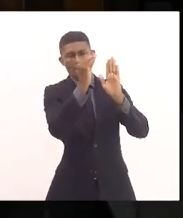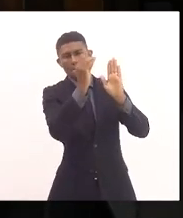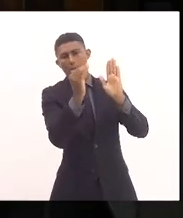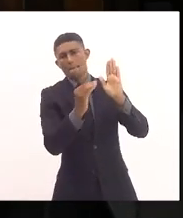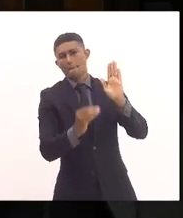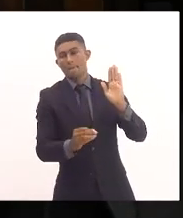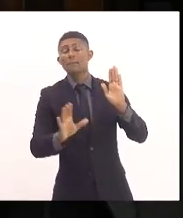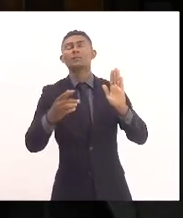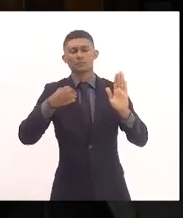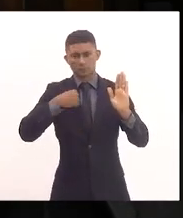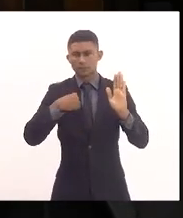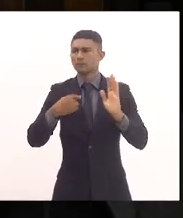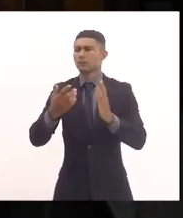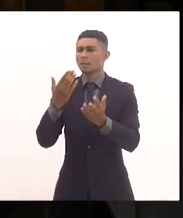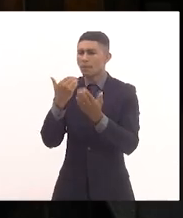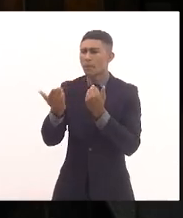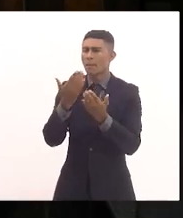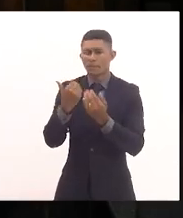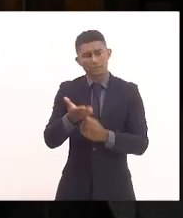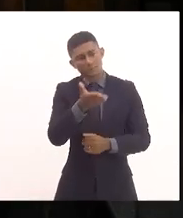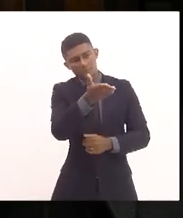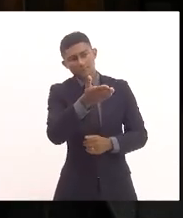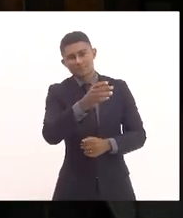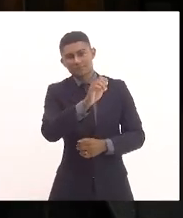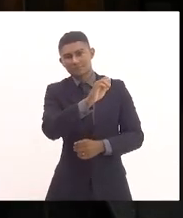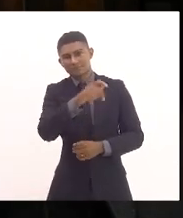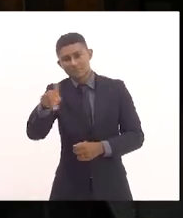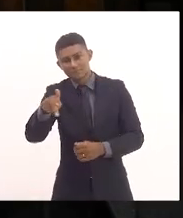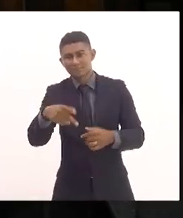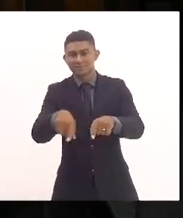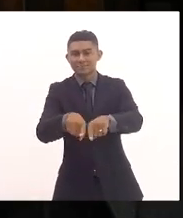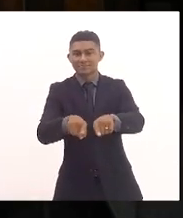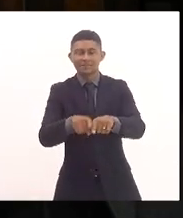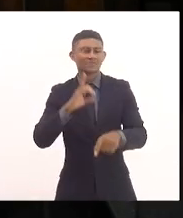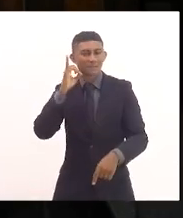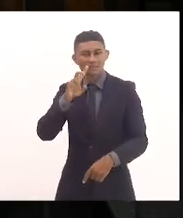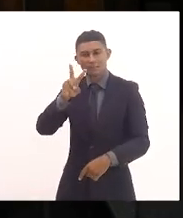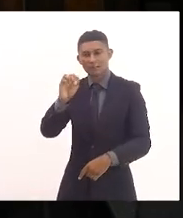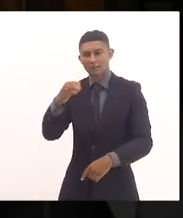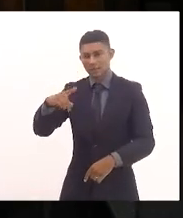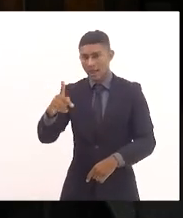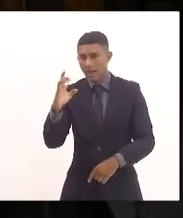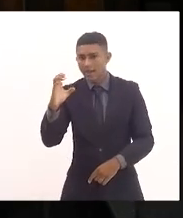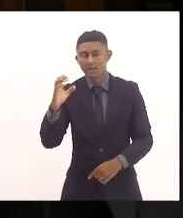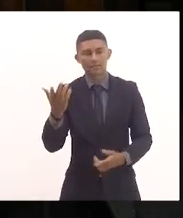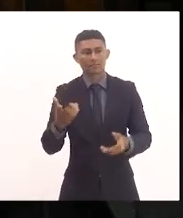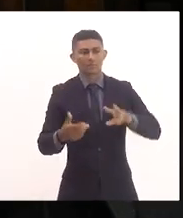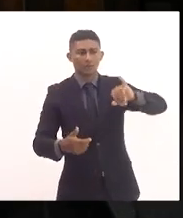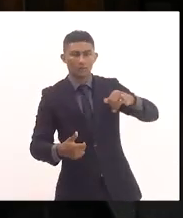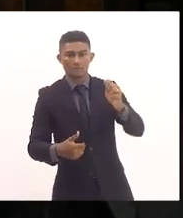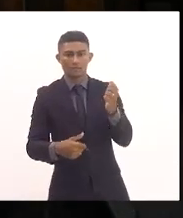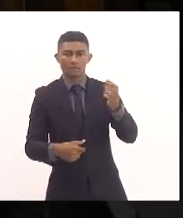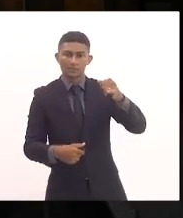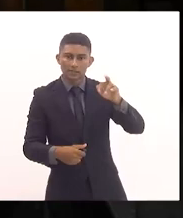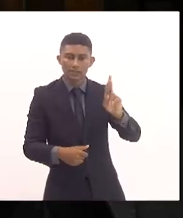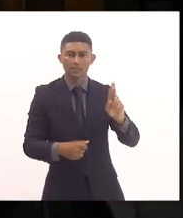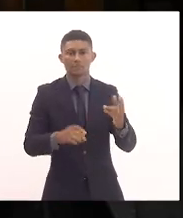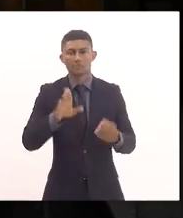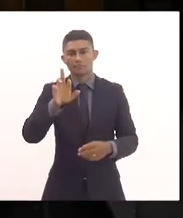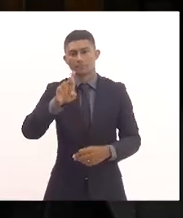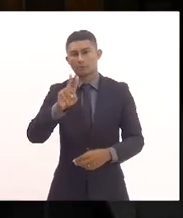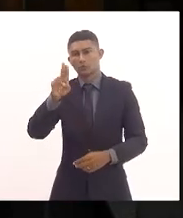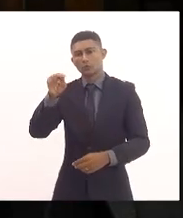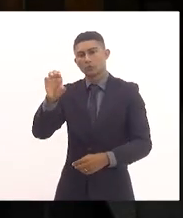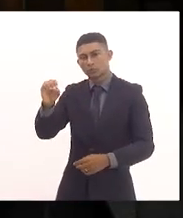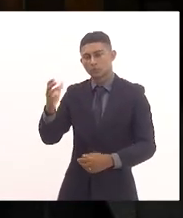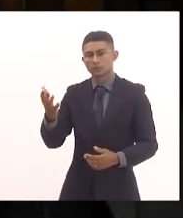vinha travando com Vossa Excelência, com o deputado Valdec Carneiro, com o deputado Jair Bittencourt, com o deputado Bruno Dauaire,